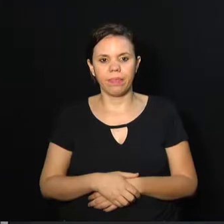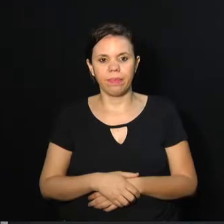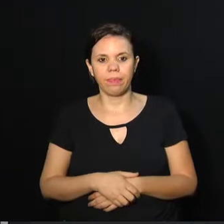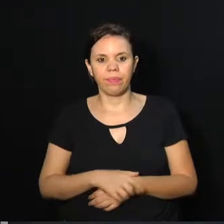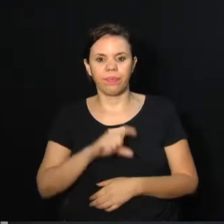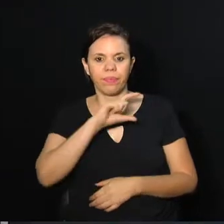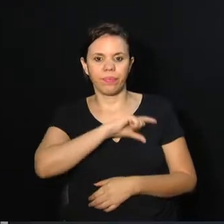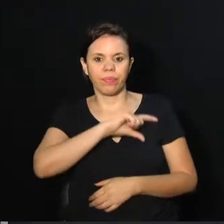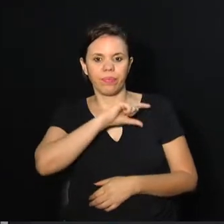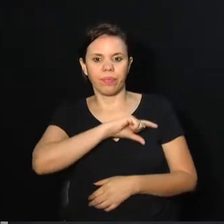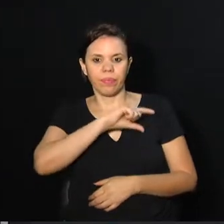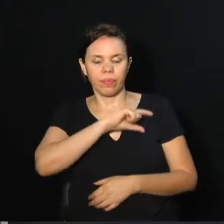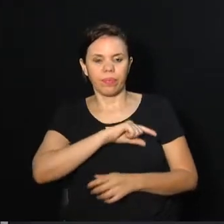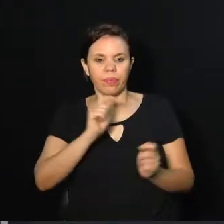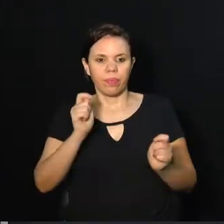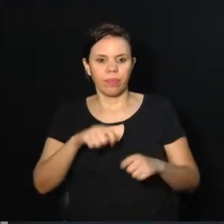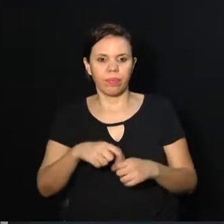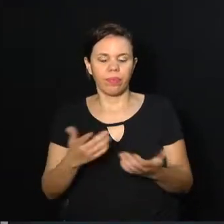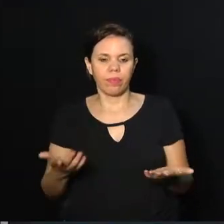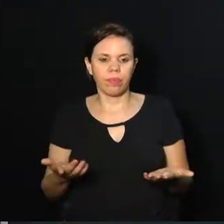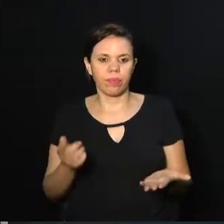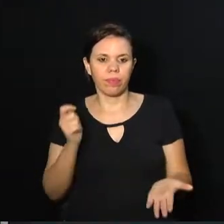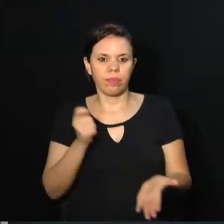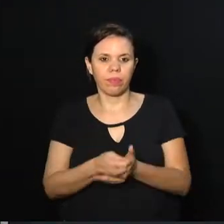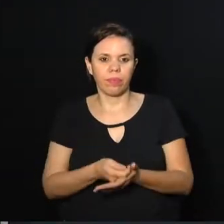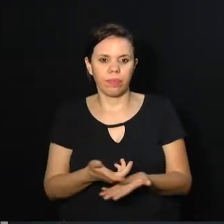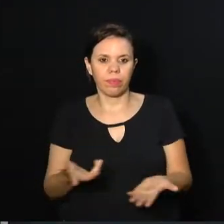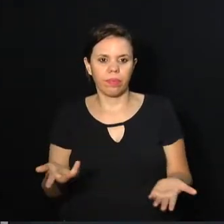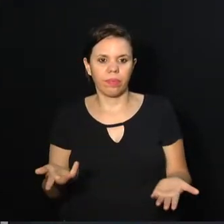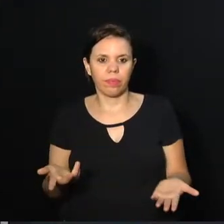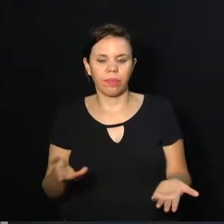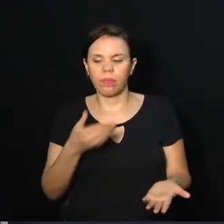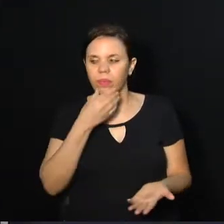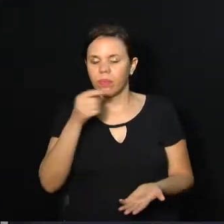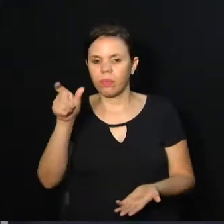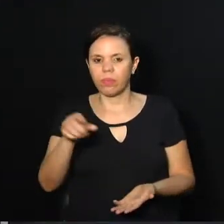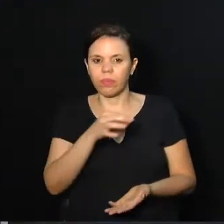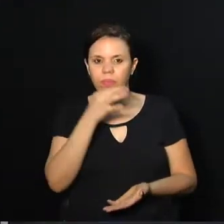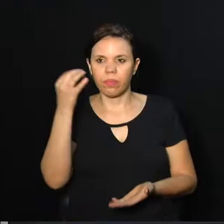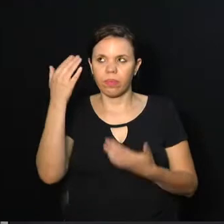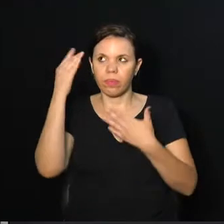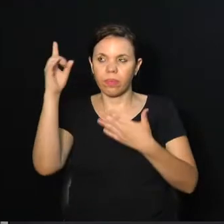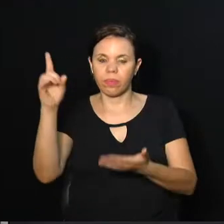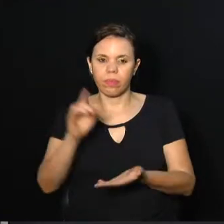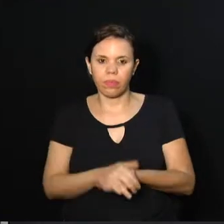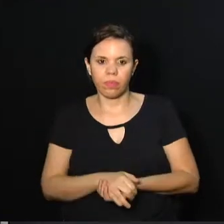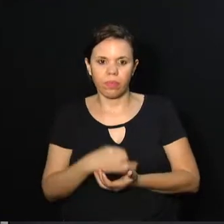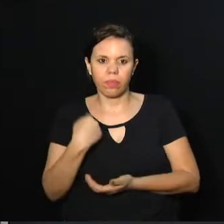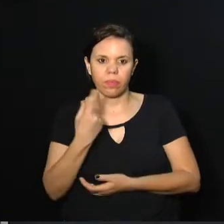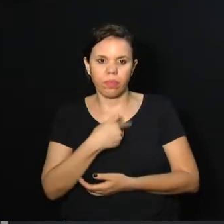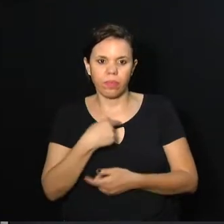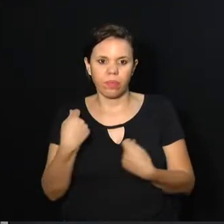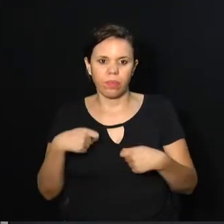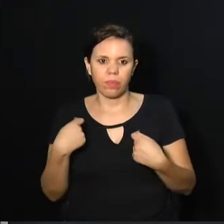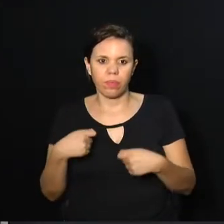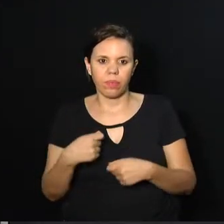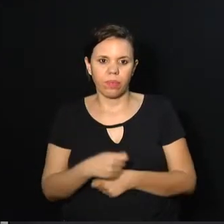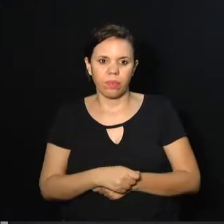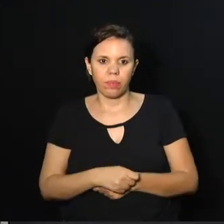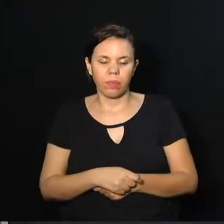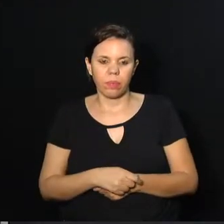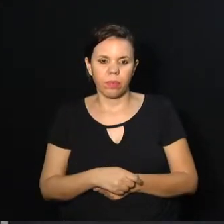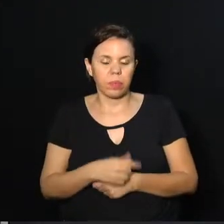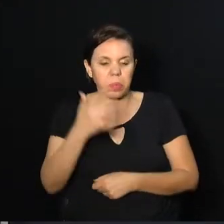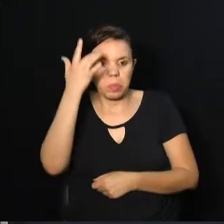debilitação dele, teria como lei, né? Mas ele pagou à vista lá. Quer dizer, é um menino que está bem, graças a Deus. Nós, quando ele precisou, que a gente